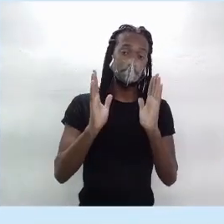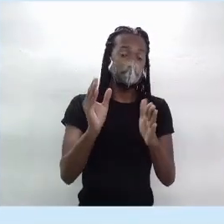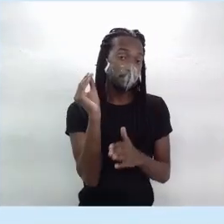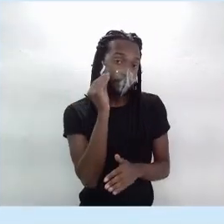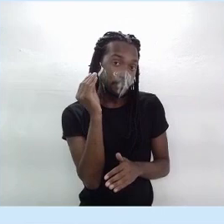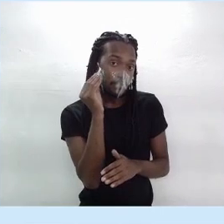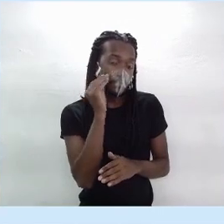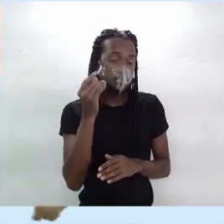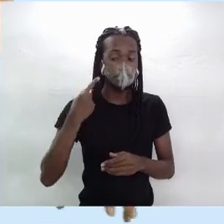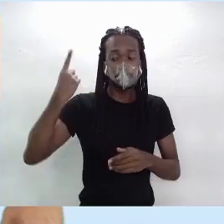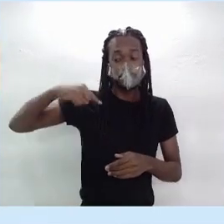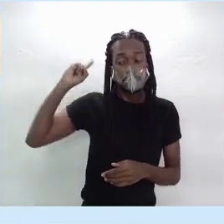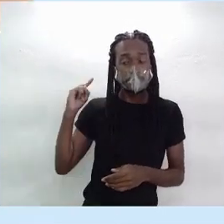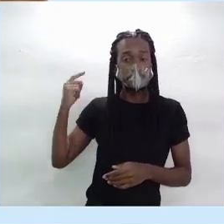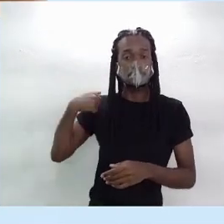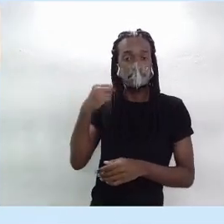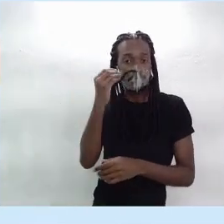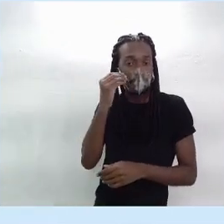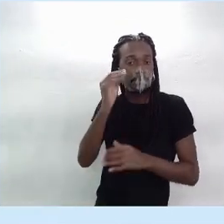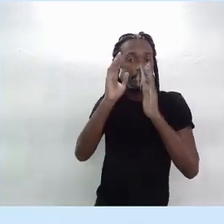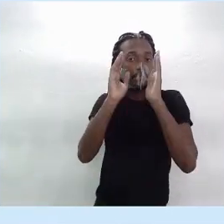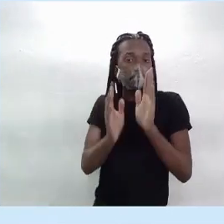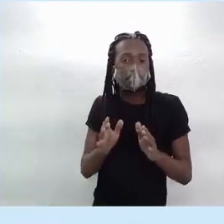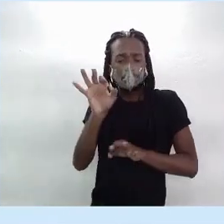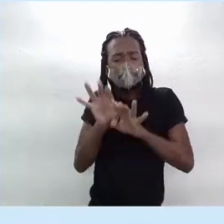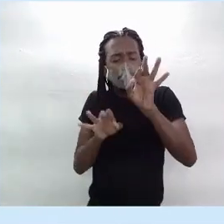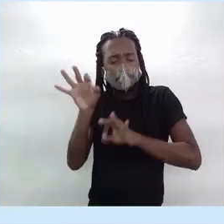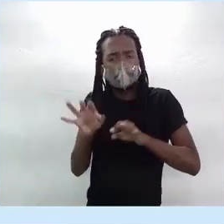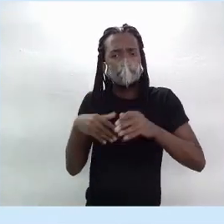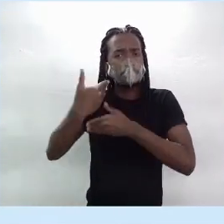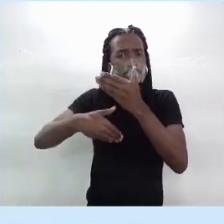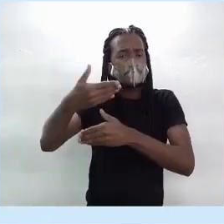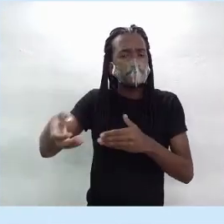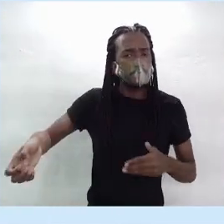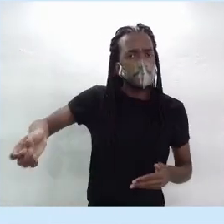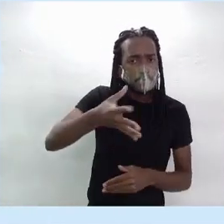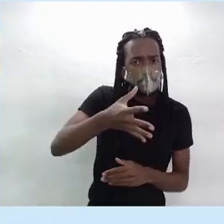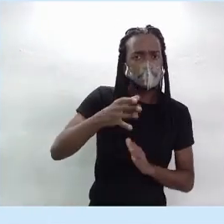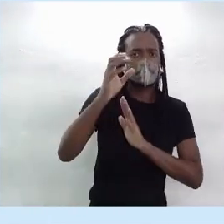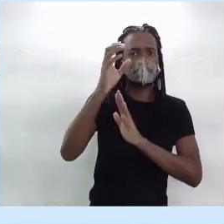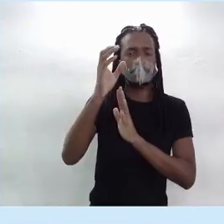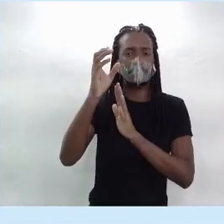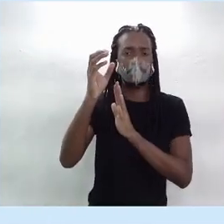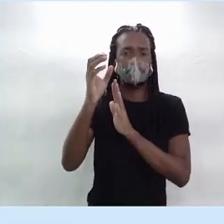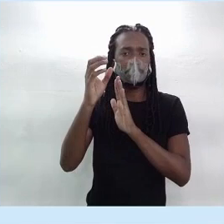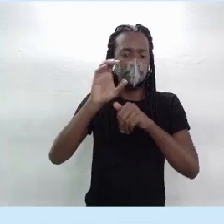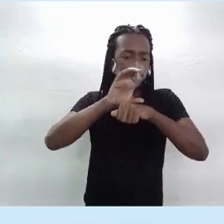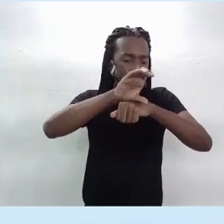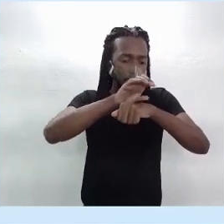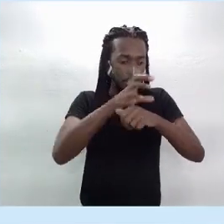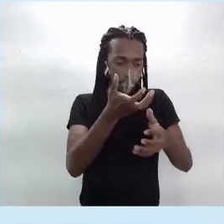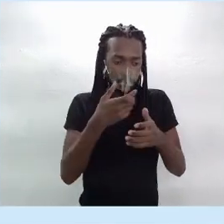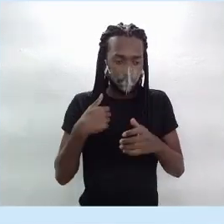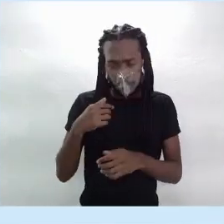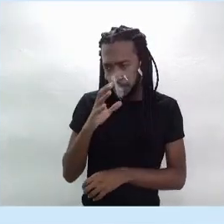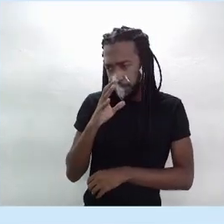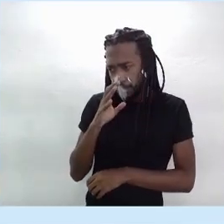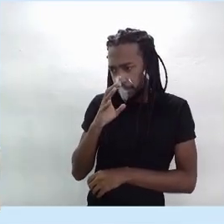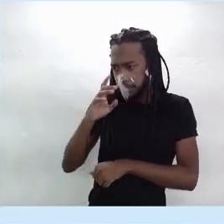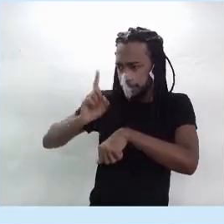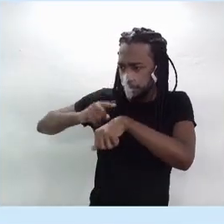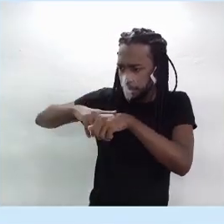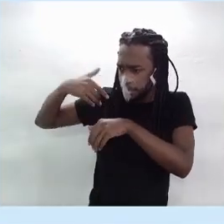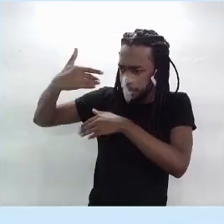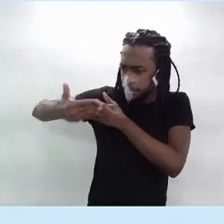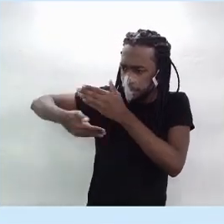falei anteriormente? Que para organizar essa nova Constituição, observaram os sinais do tempo,